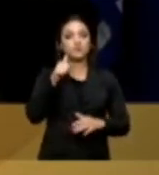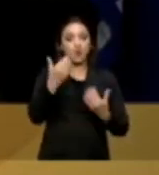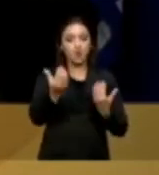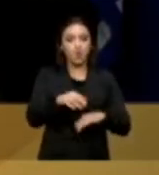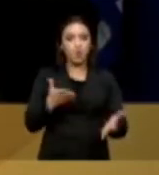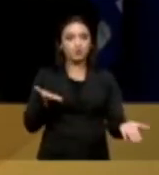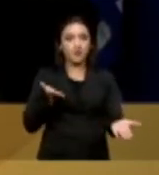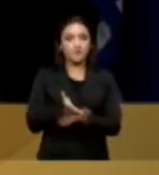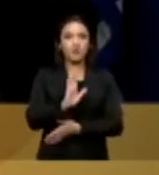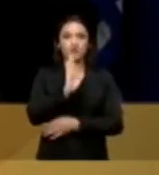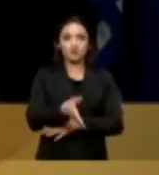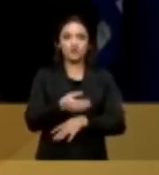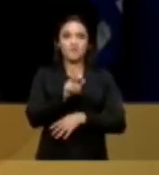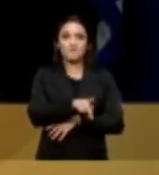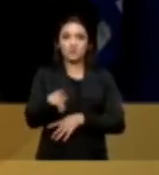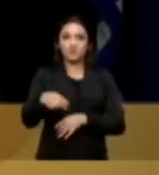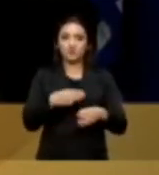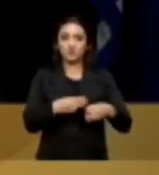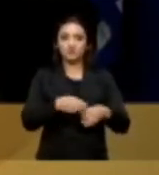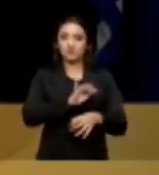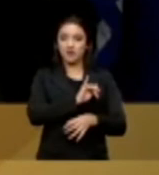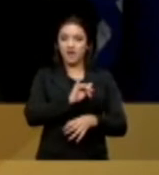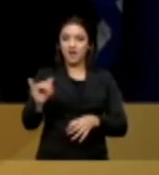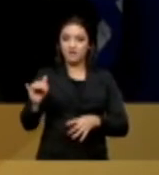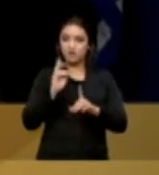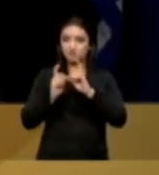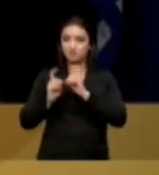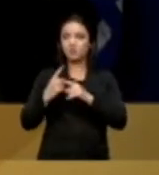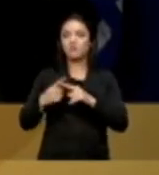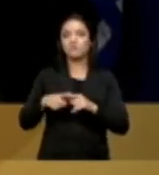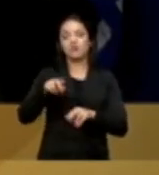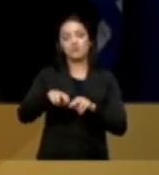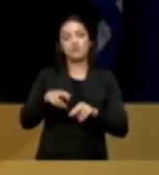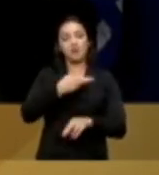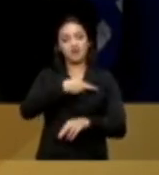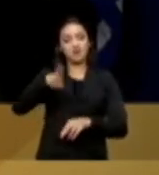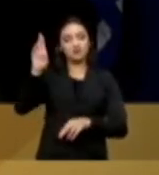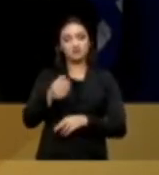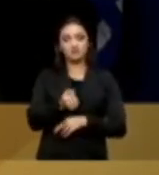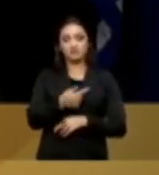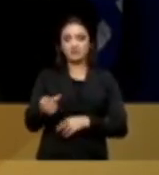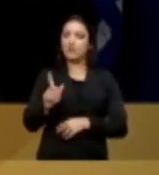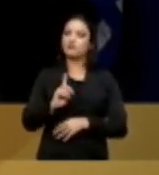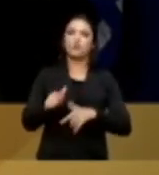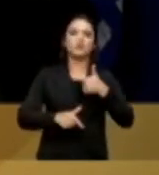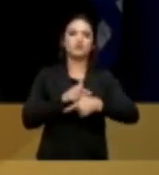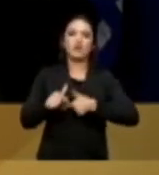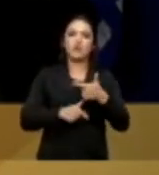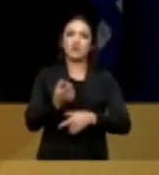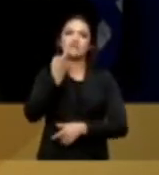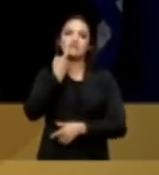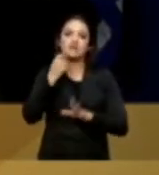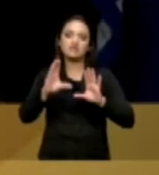para a professora municipal, informou a administração que, por motivo de crença religiosa, não realizava atividades entre o pôr do sol da